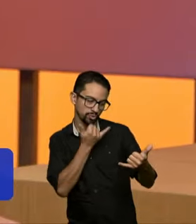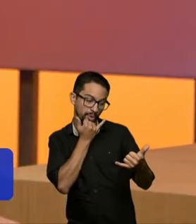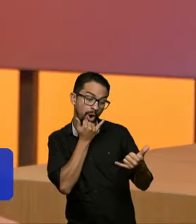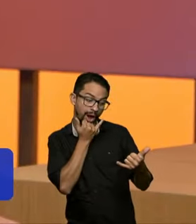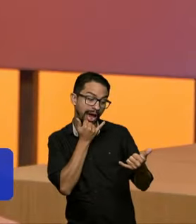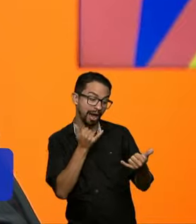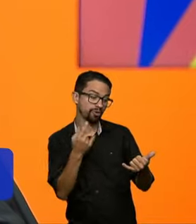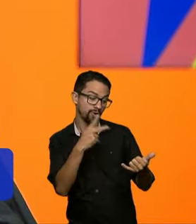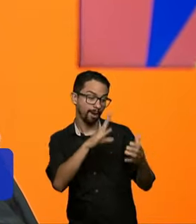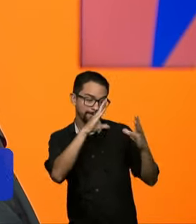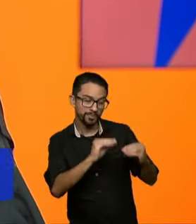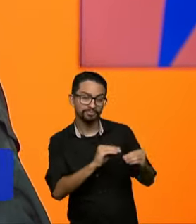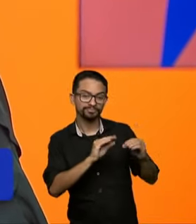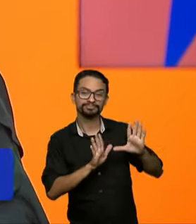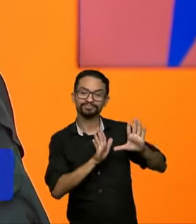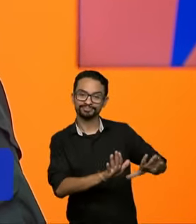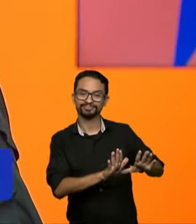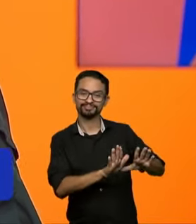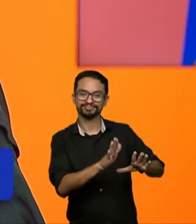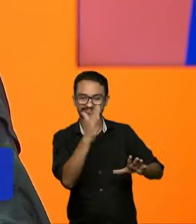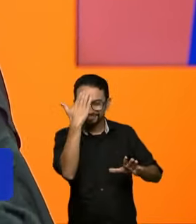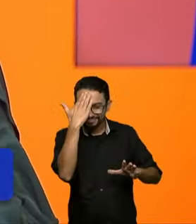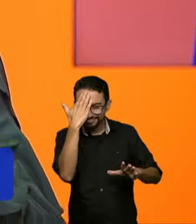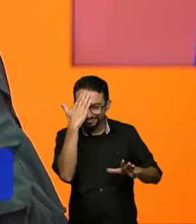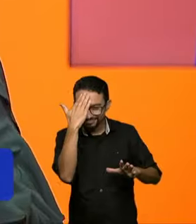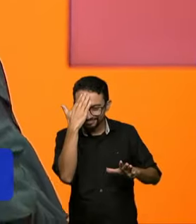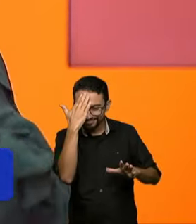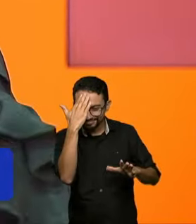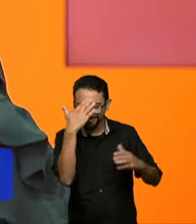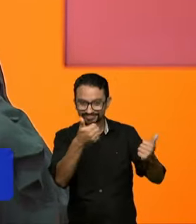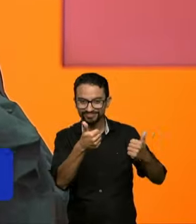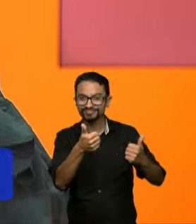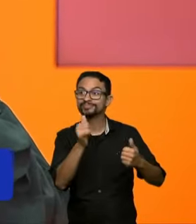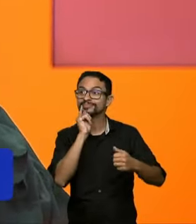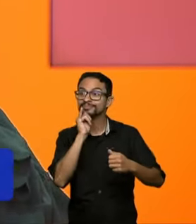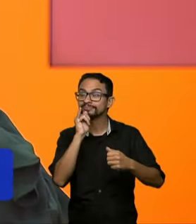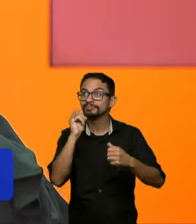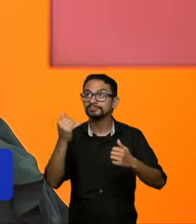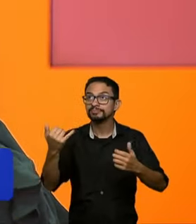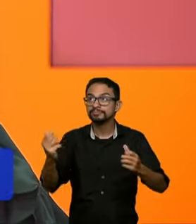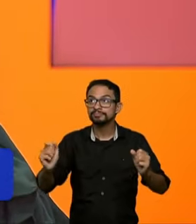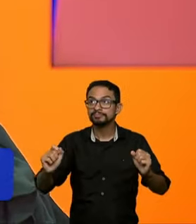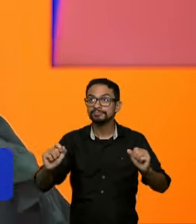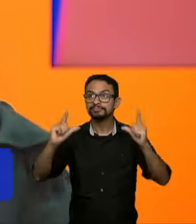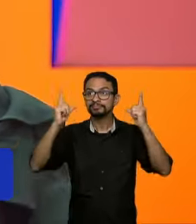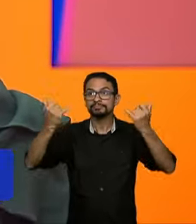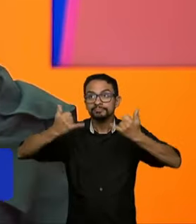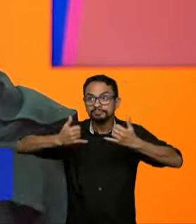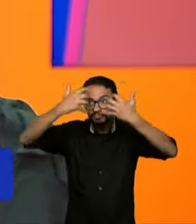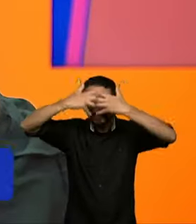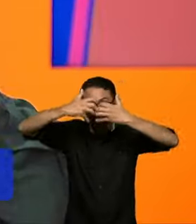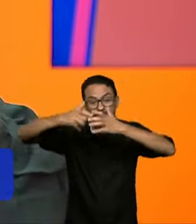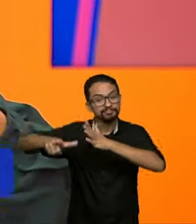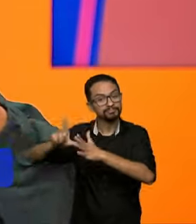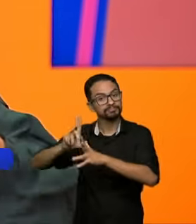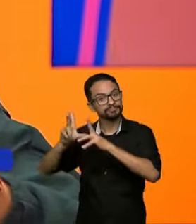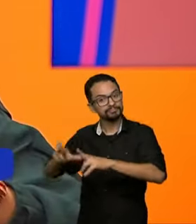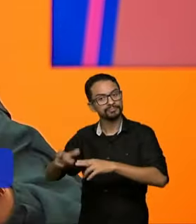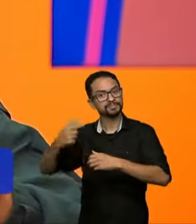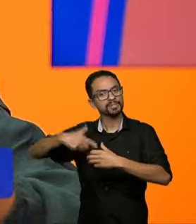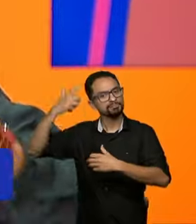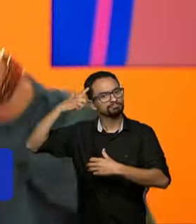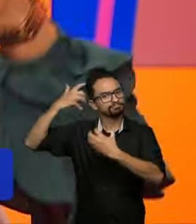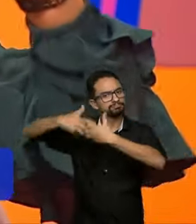Naninha. Desliga, bota o telefone lá em outro cômodo. Tá na hora de eu entender que eu tenho uma hora para deitar, então eu tenho que